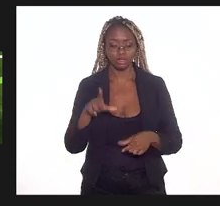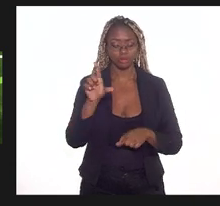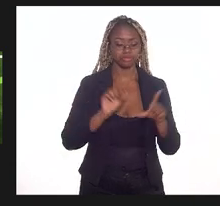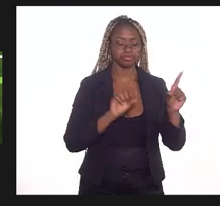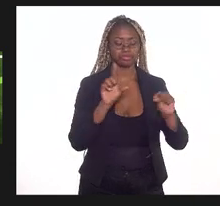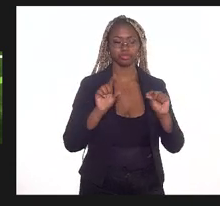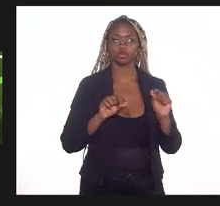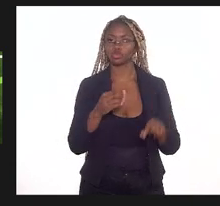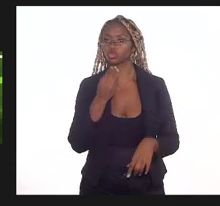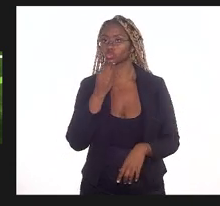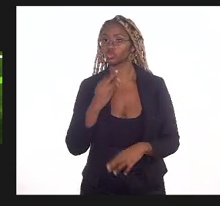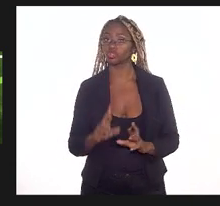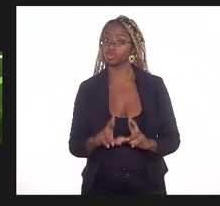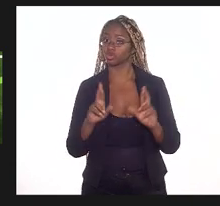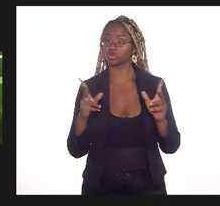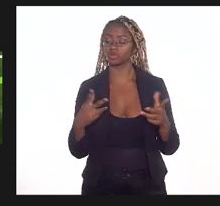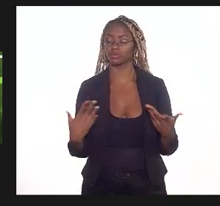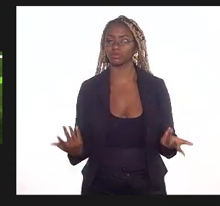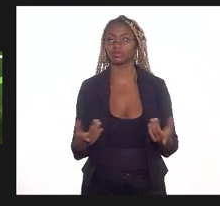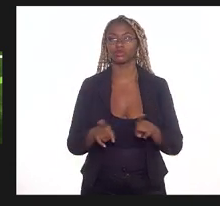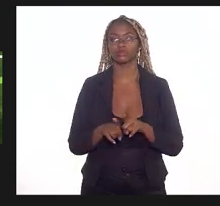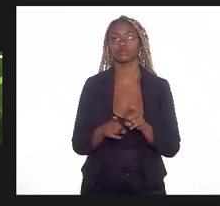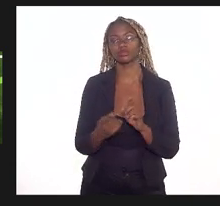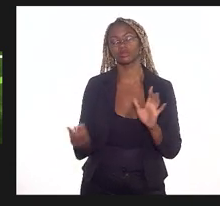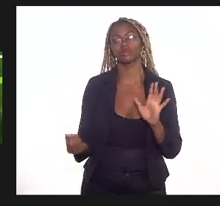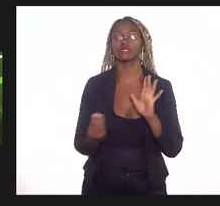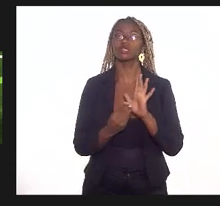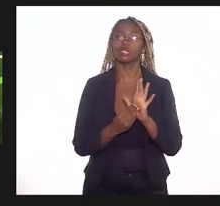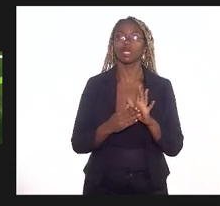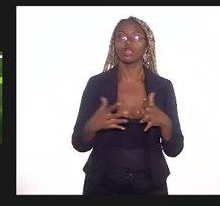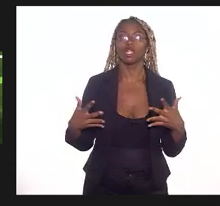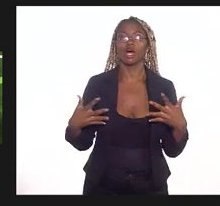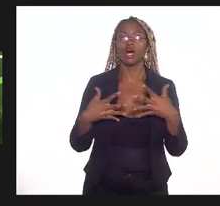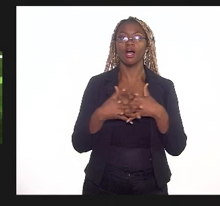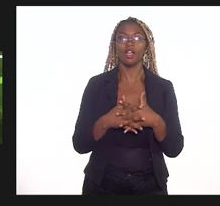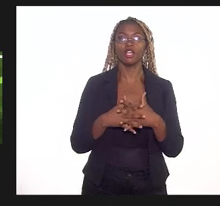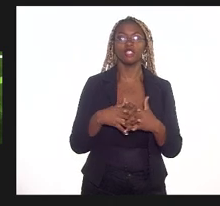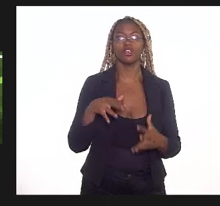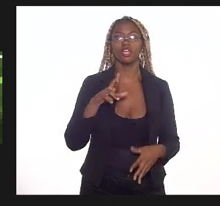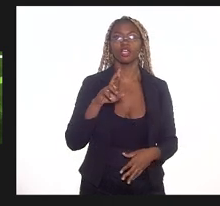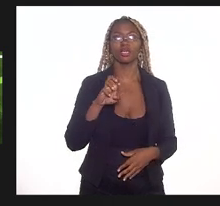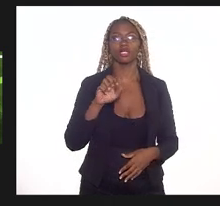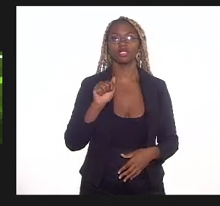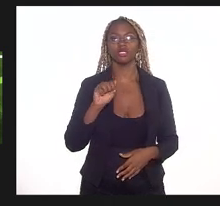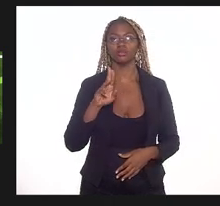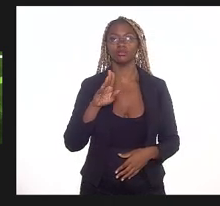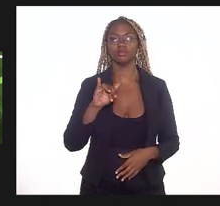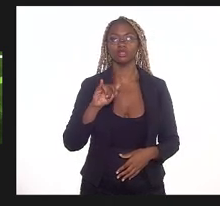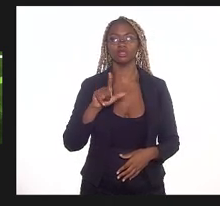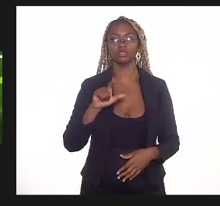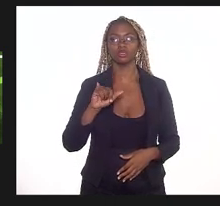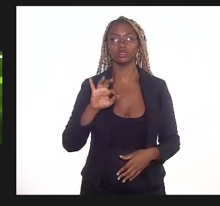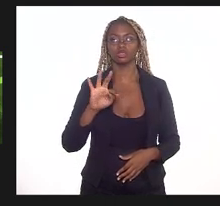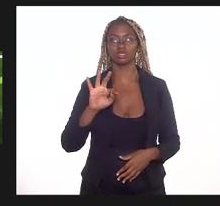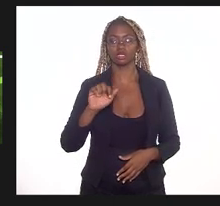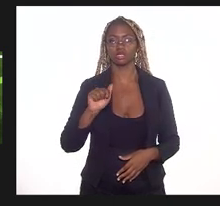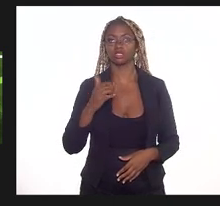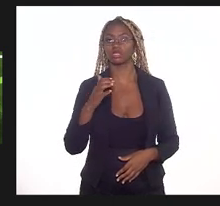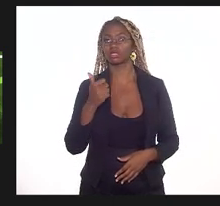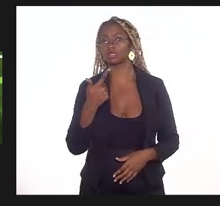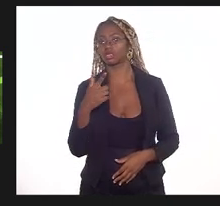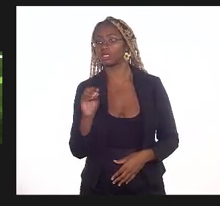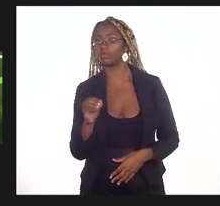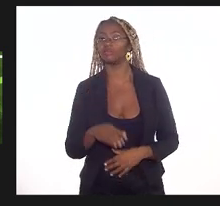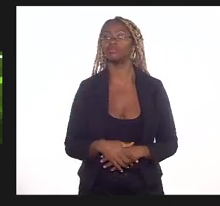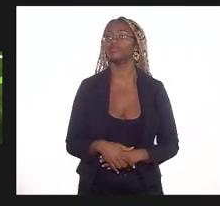diferente. E a inserção na rede de reabilitação. A outra representante da Secretaria Estadual de Saúde no Comitê das Doenças